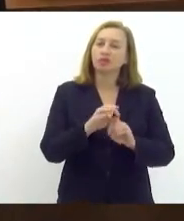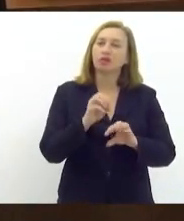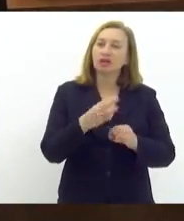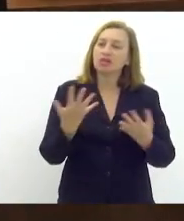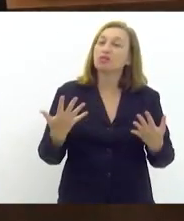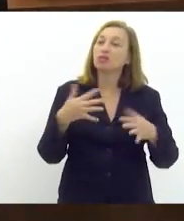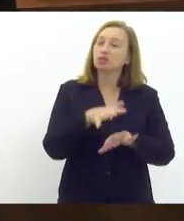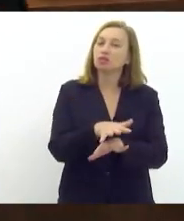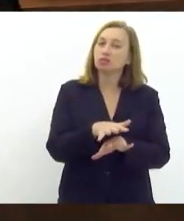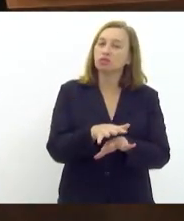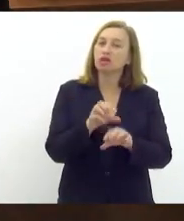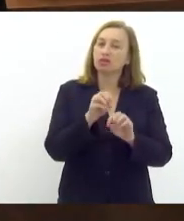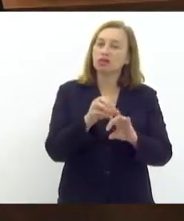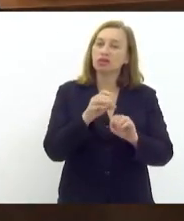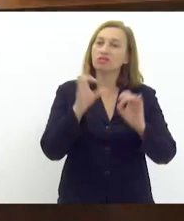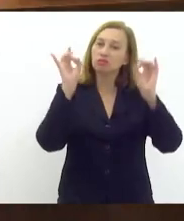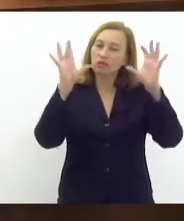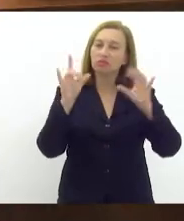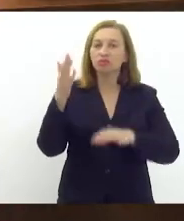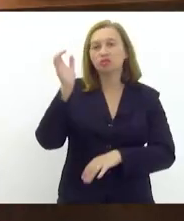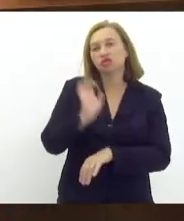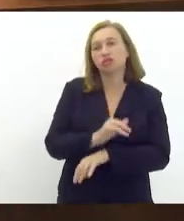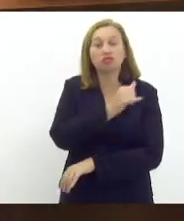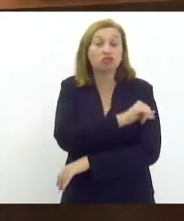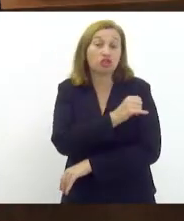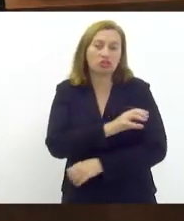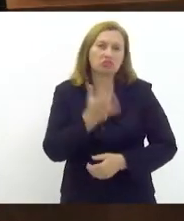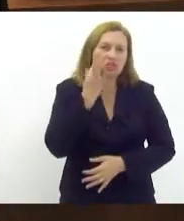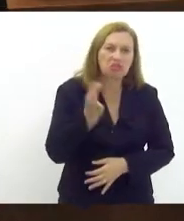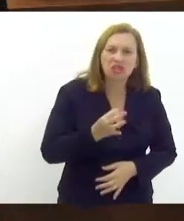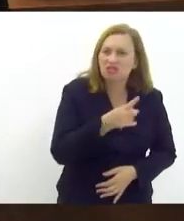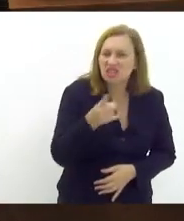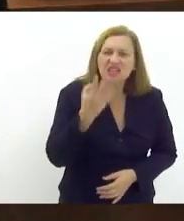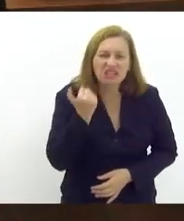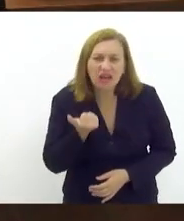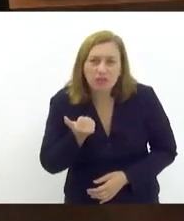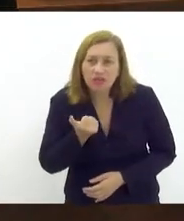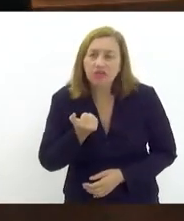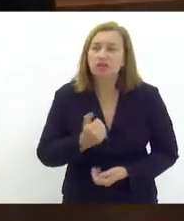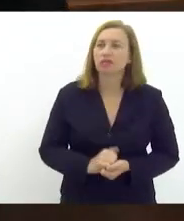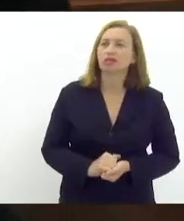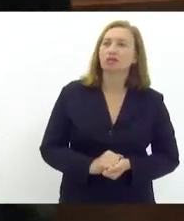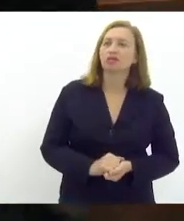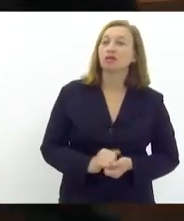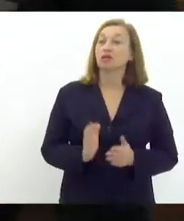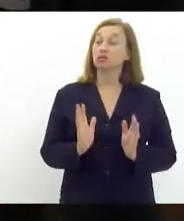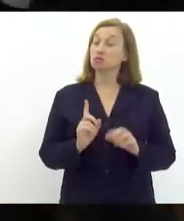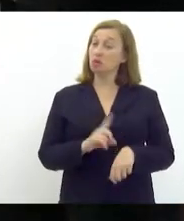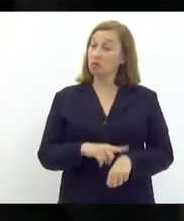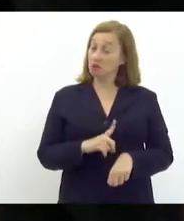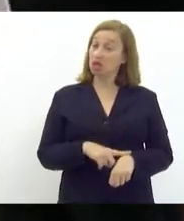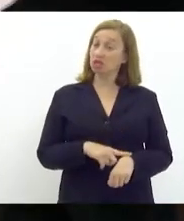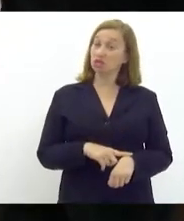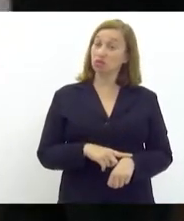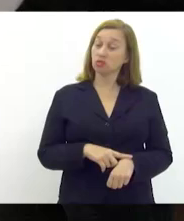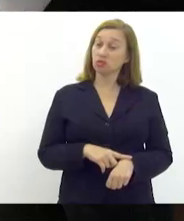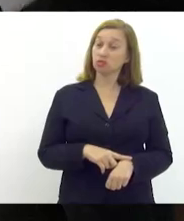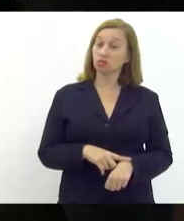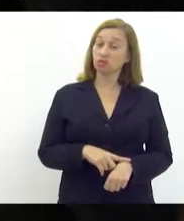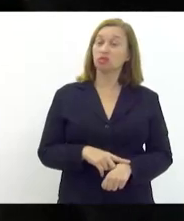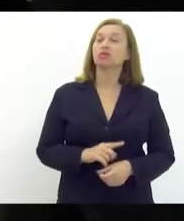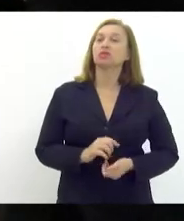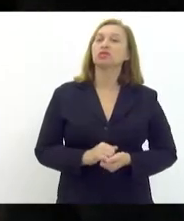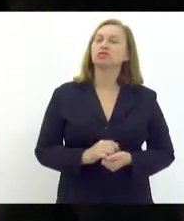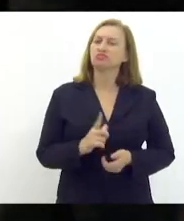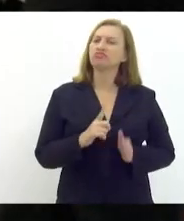da Educação Especial no estado do Rio de Janeiro eu não sei se as pessoas sabem mas no momento onde a gente já tem